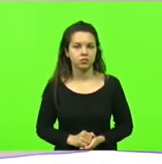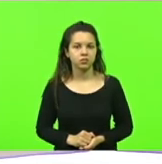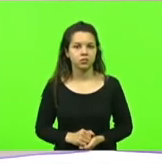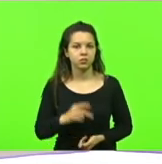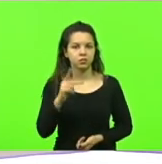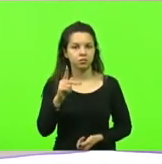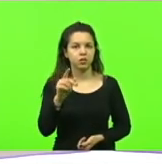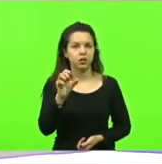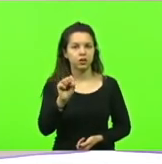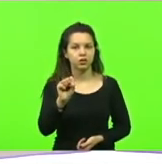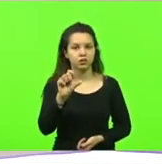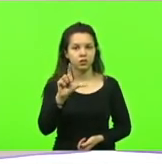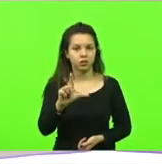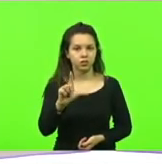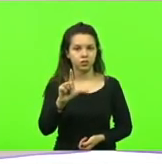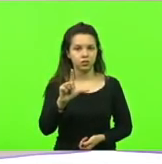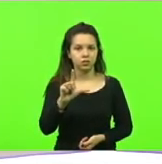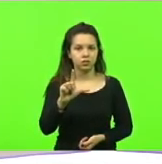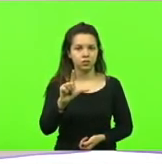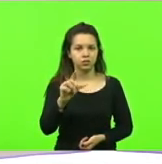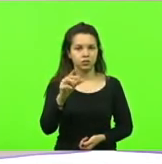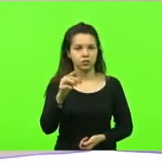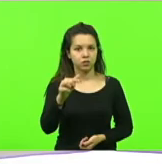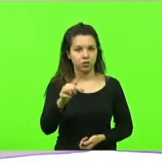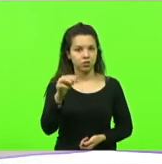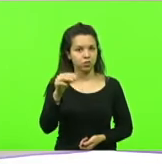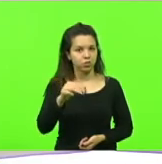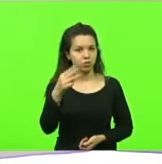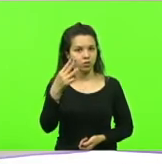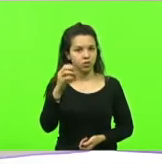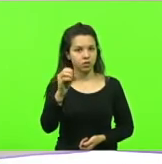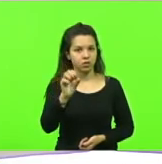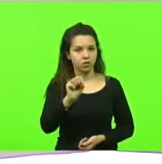PSL, por 7 minutos e 30 segundos.